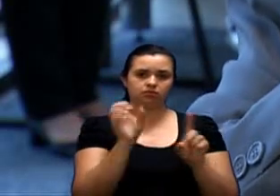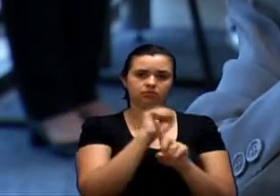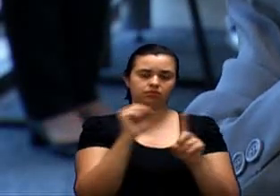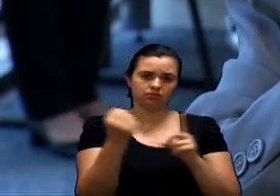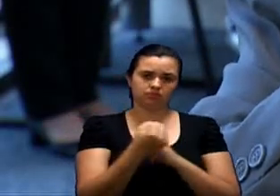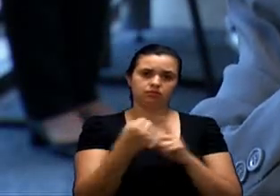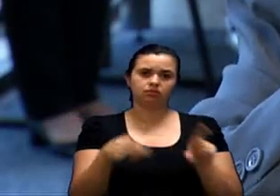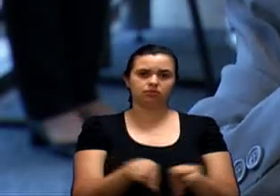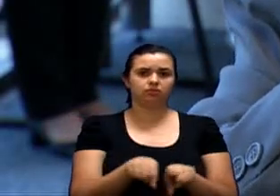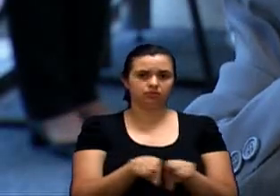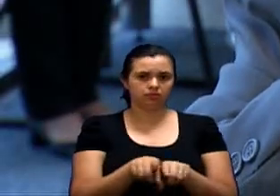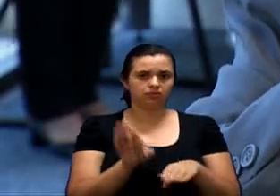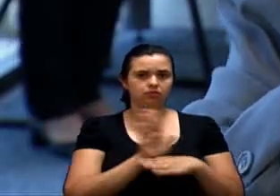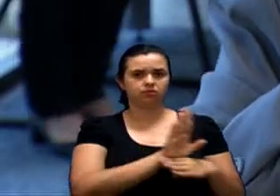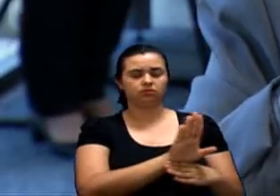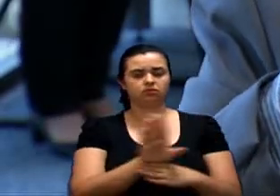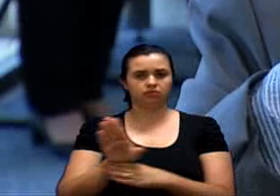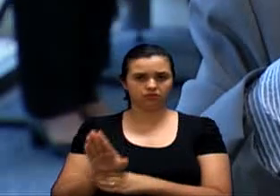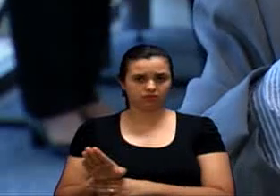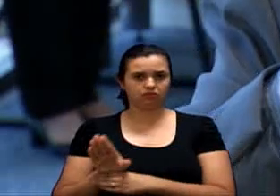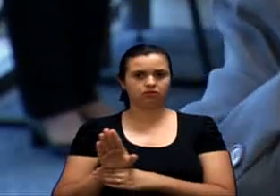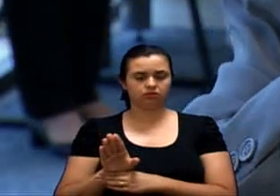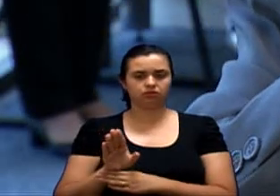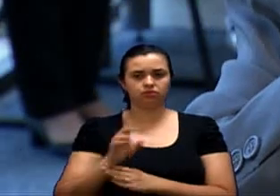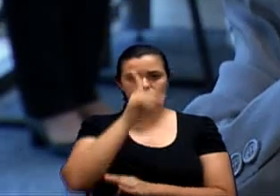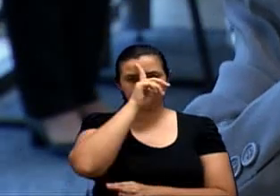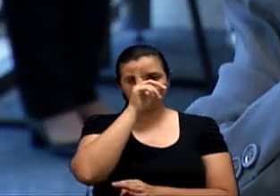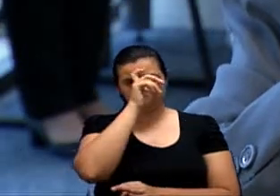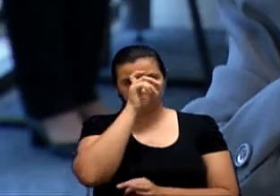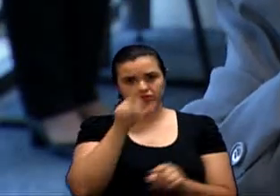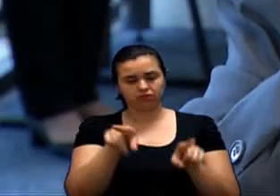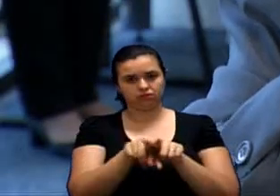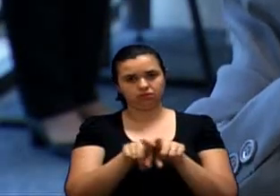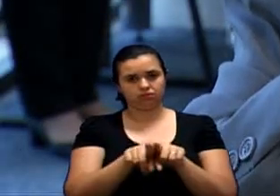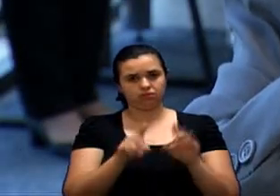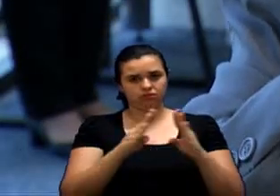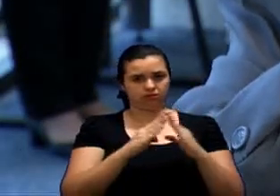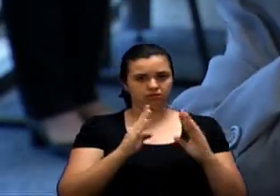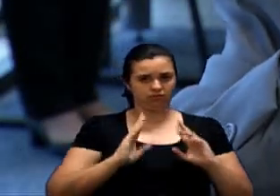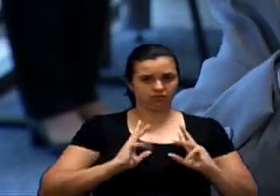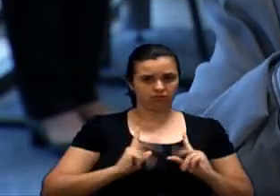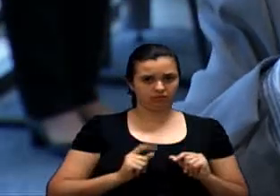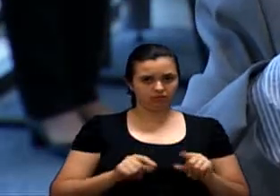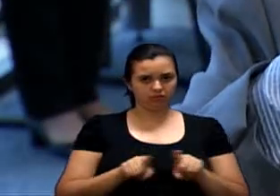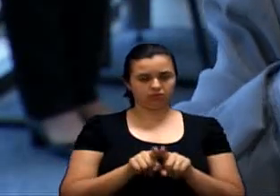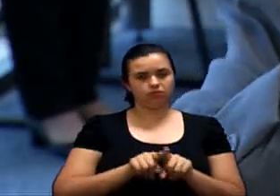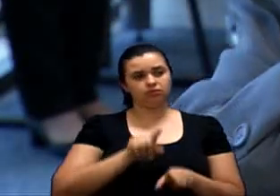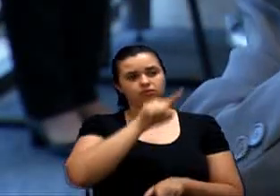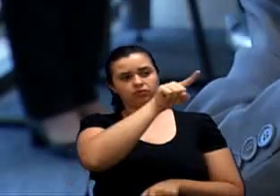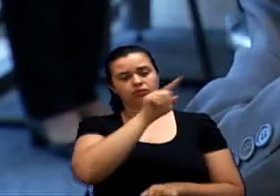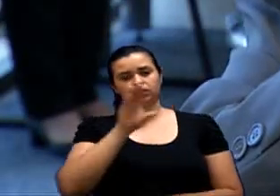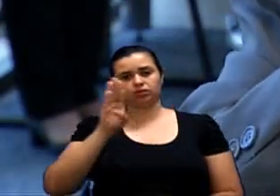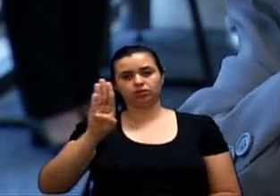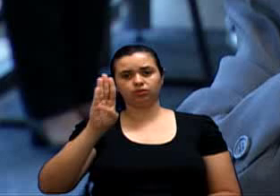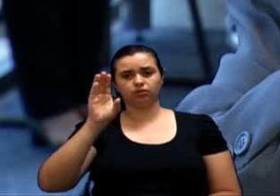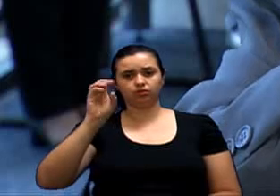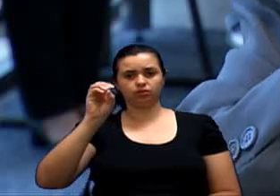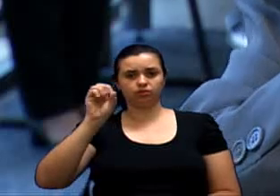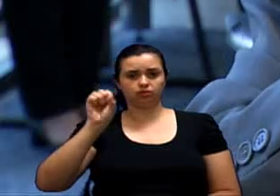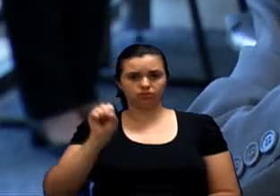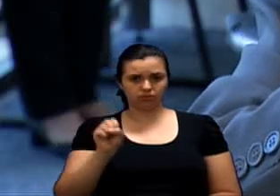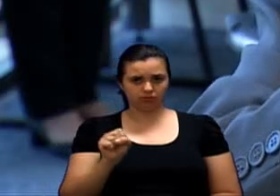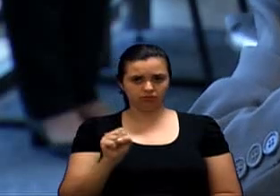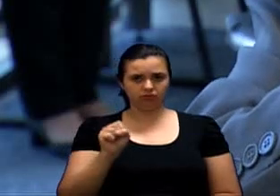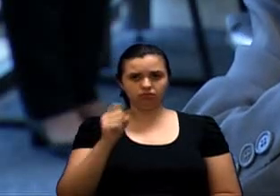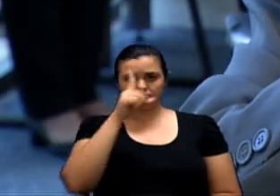também nas unidades pré-hospitalares, além da Santa Casa, e que é Sorocaba também, o BOS. O BOS, quando teve